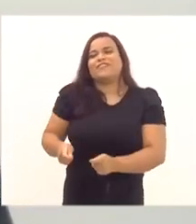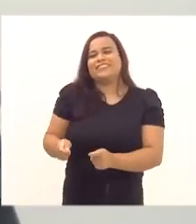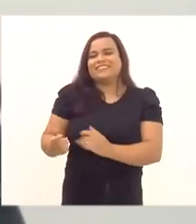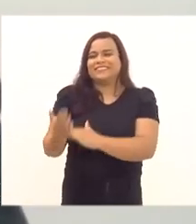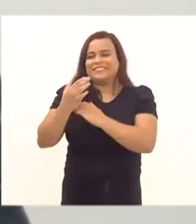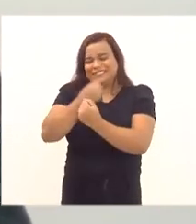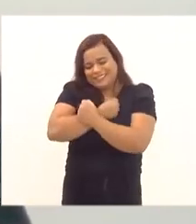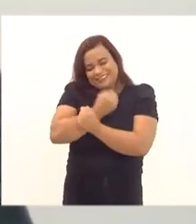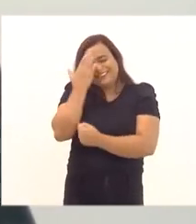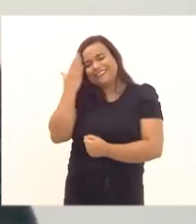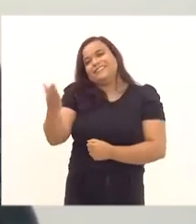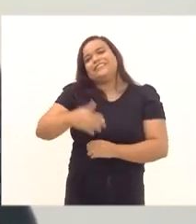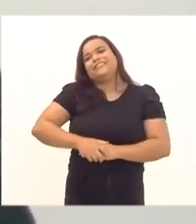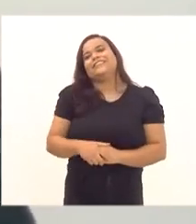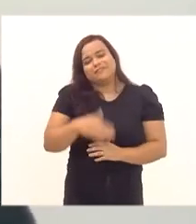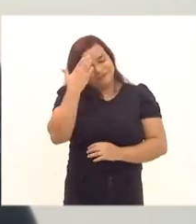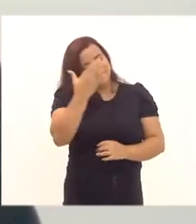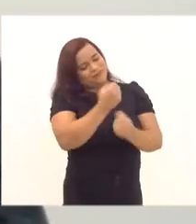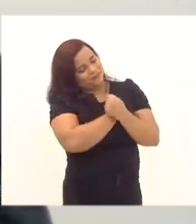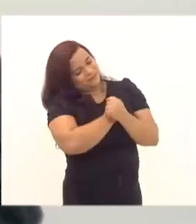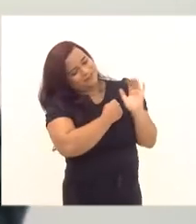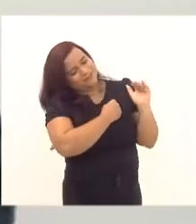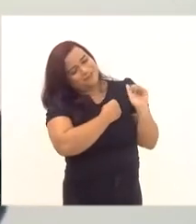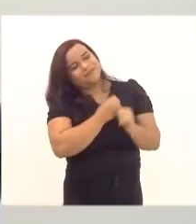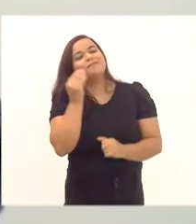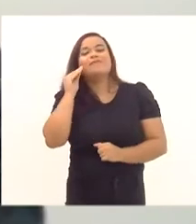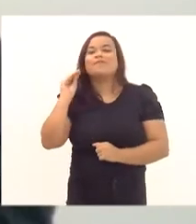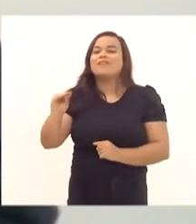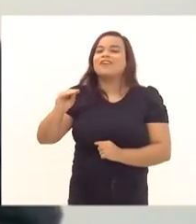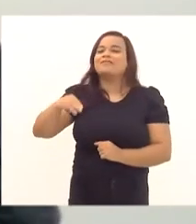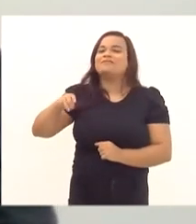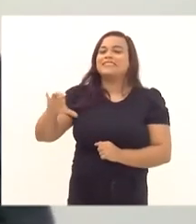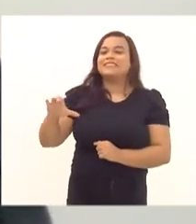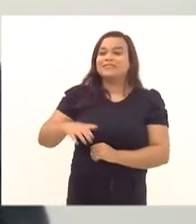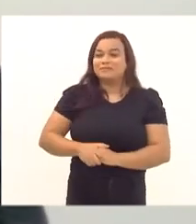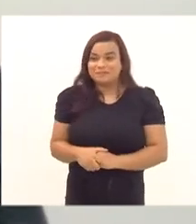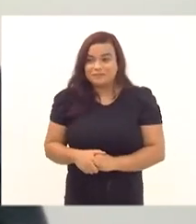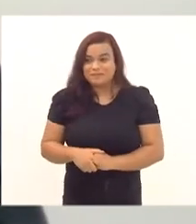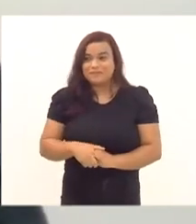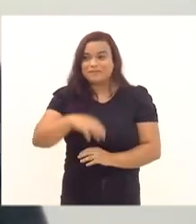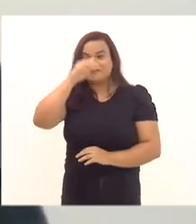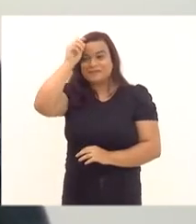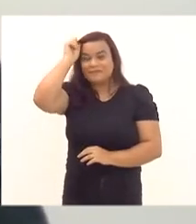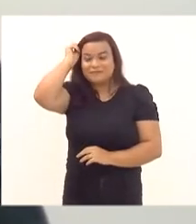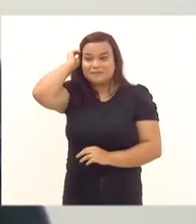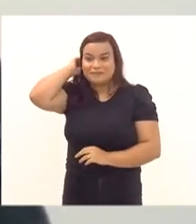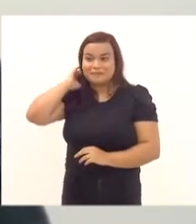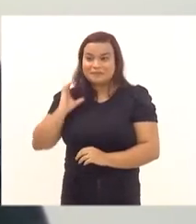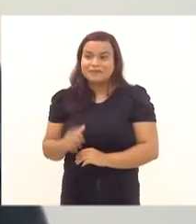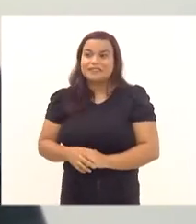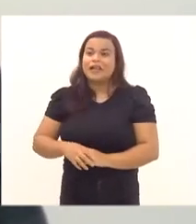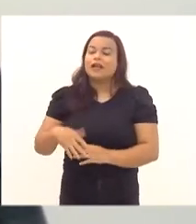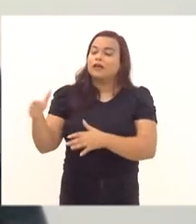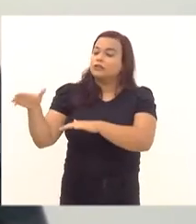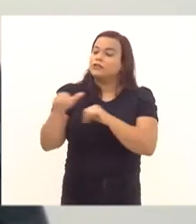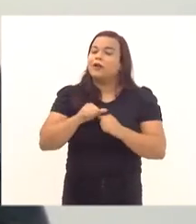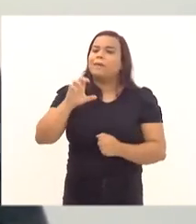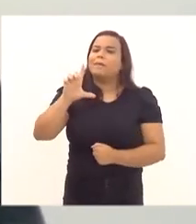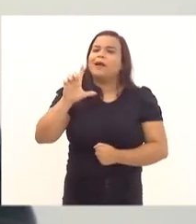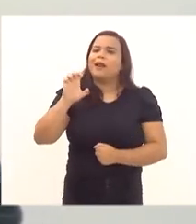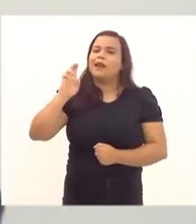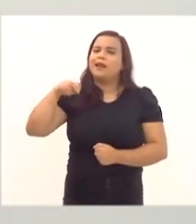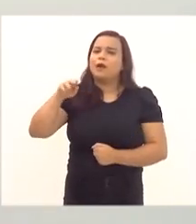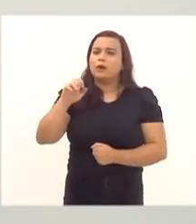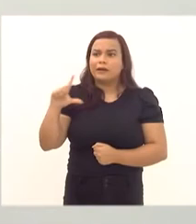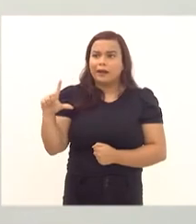Obrigado e um abração um abração beijo beijo Leonel Quirino nosso